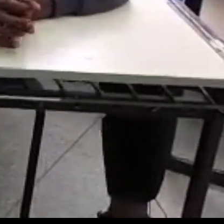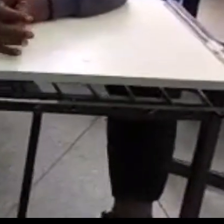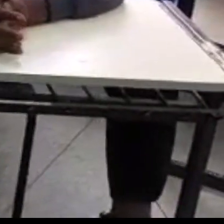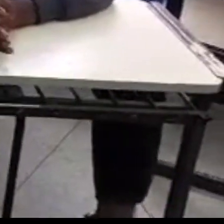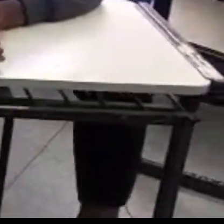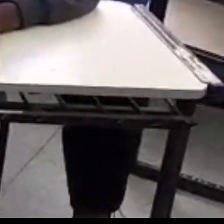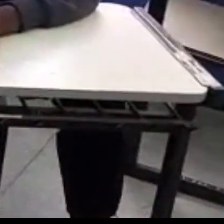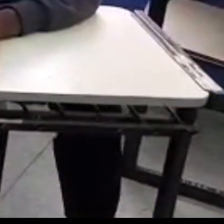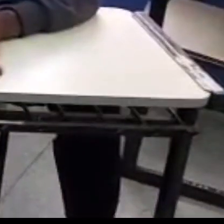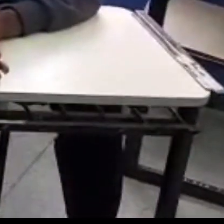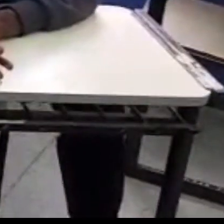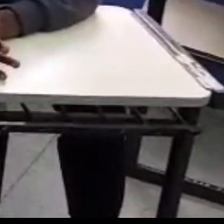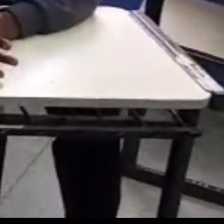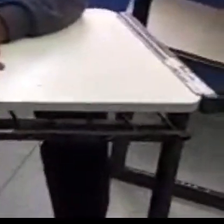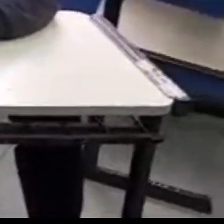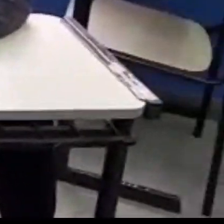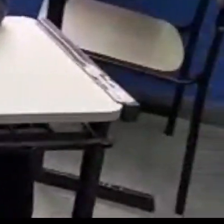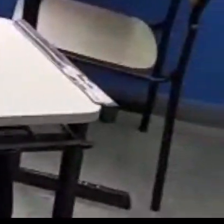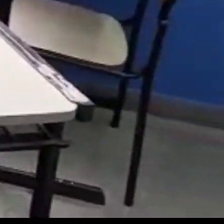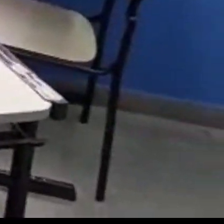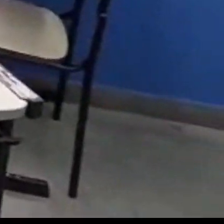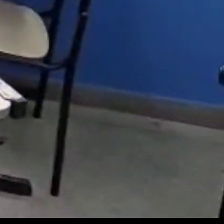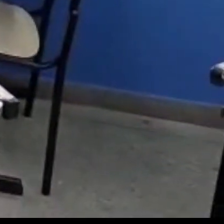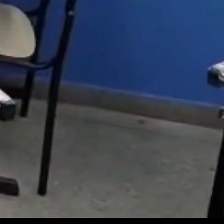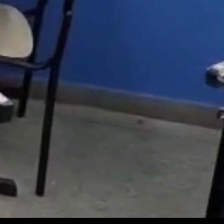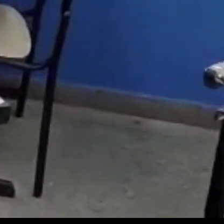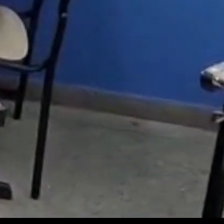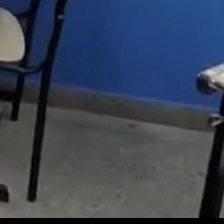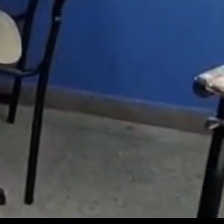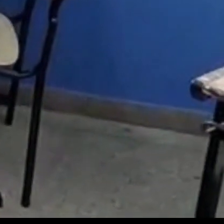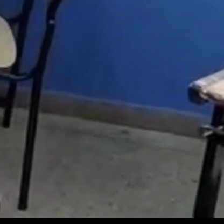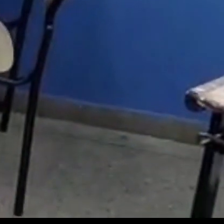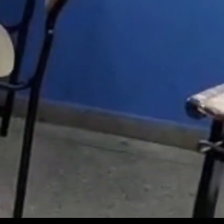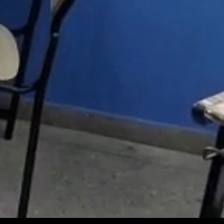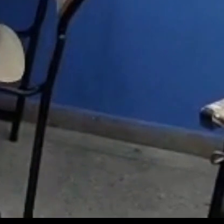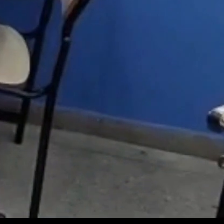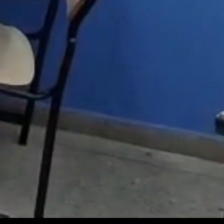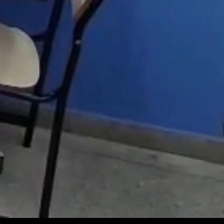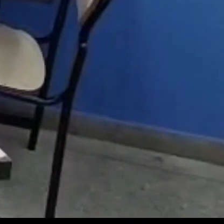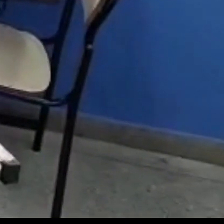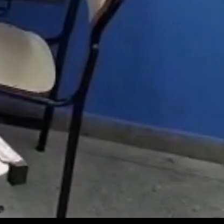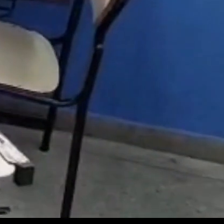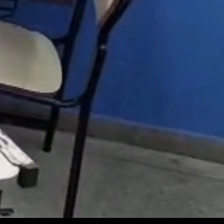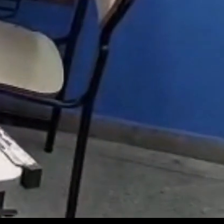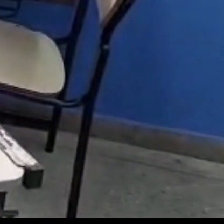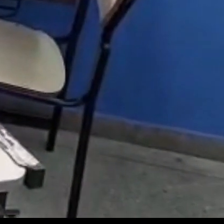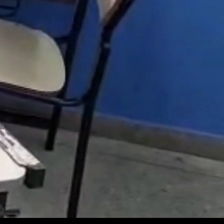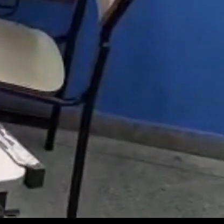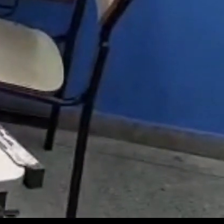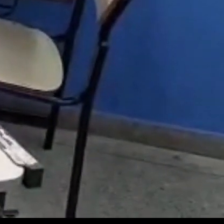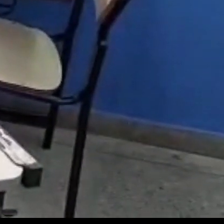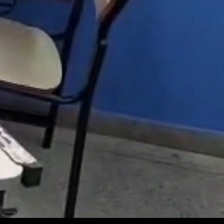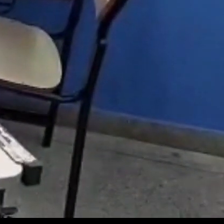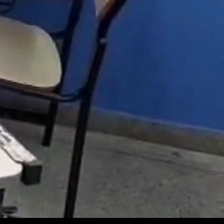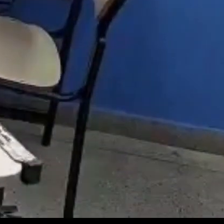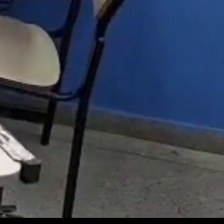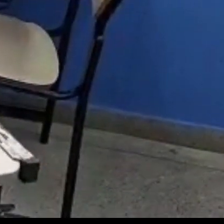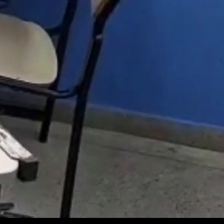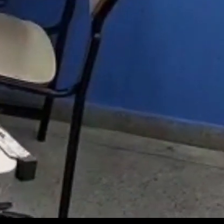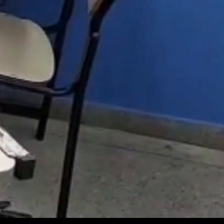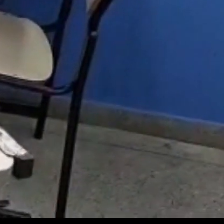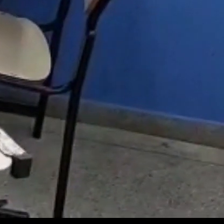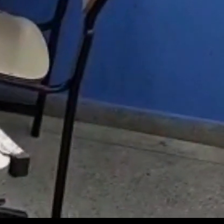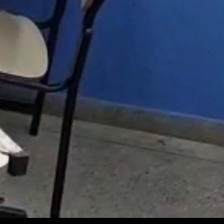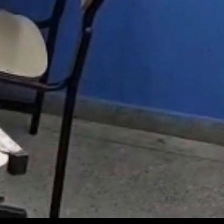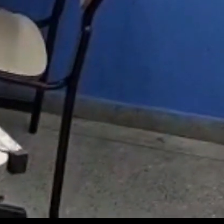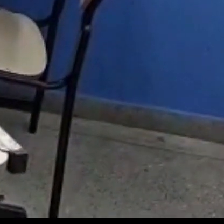Luana, o que você acha da aula? Acho boa, ótima, é bom. Nós aprendemos várias coisas, aprendi a ler, a escrever, a Às